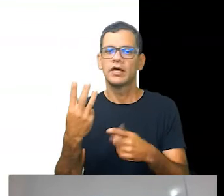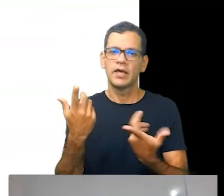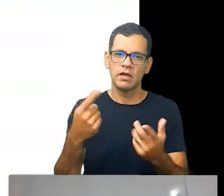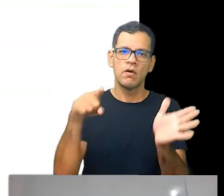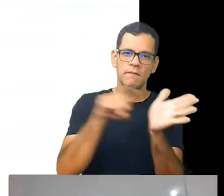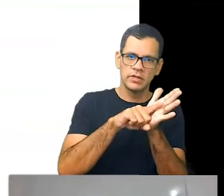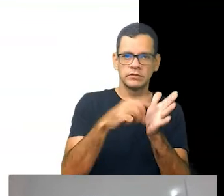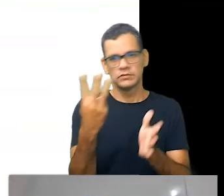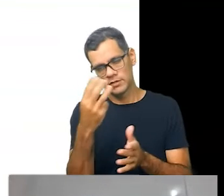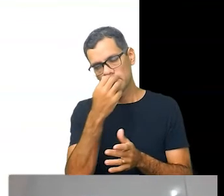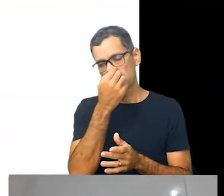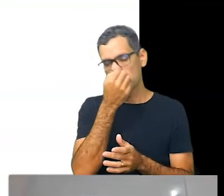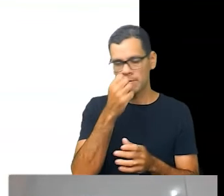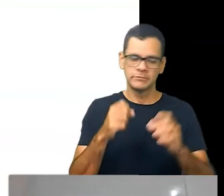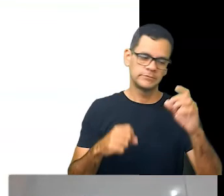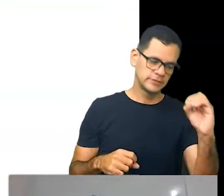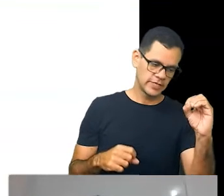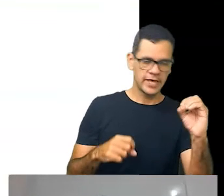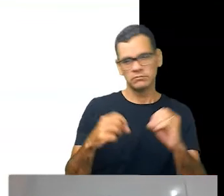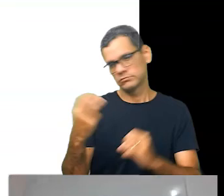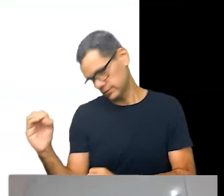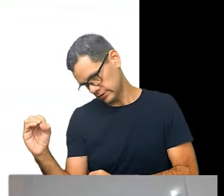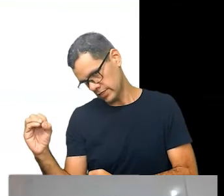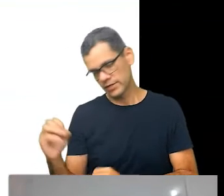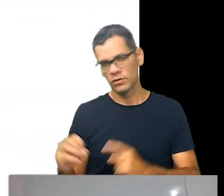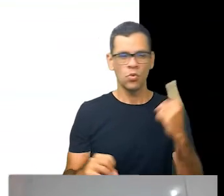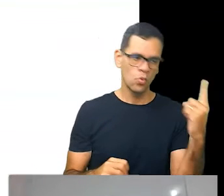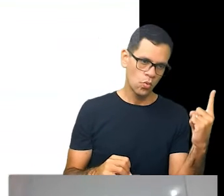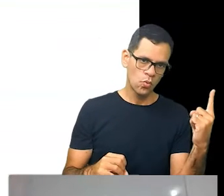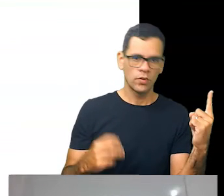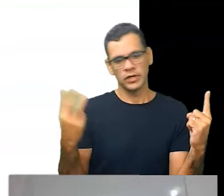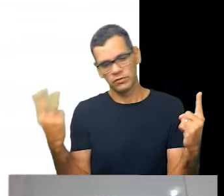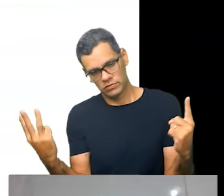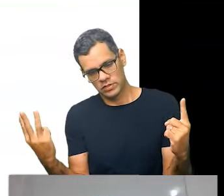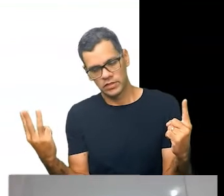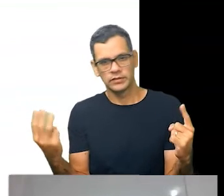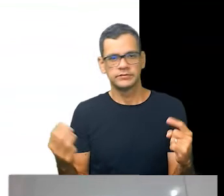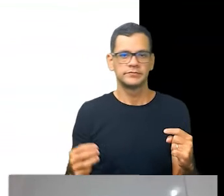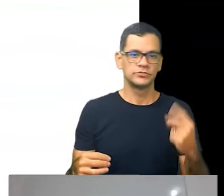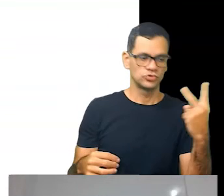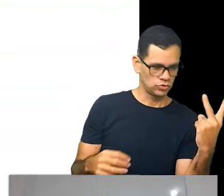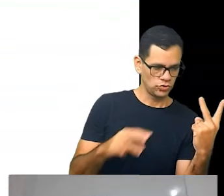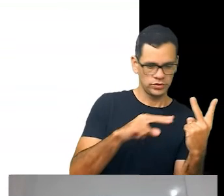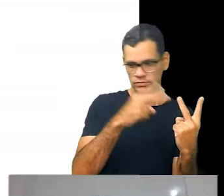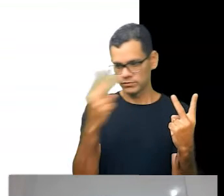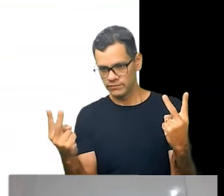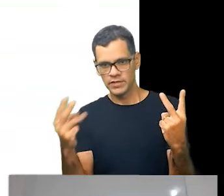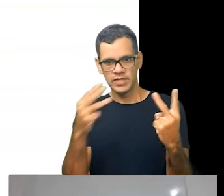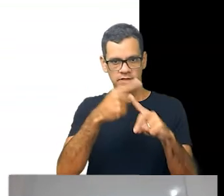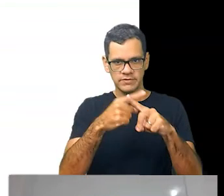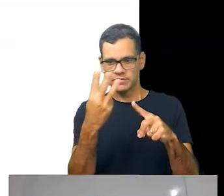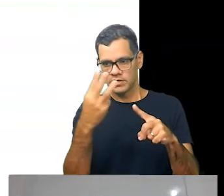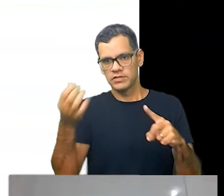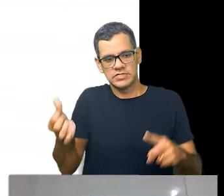menos 1 é menos 3. Triplo é multiplicar por 3, né? O triplo de 0 é 0. O triplo do